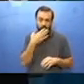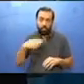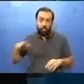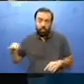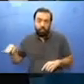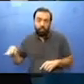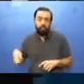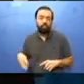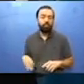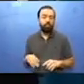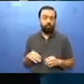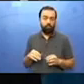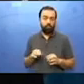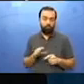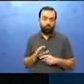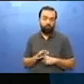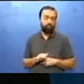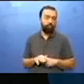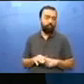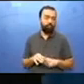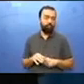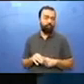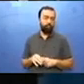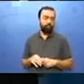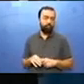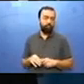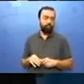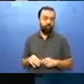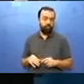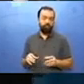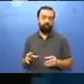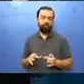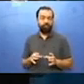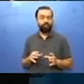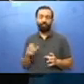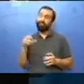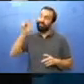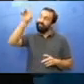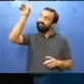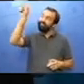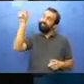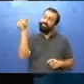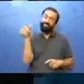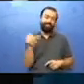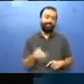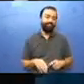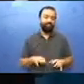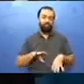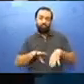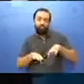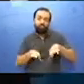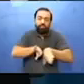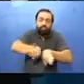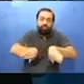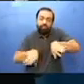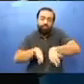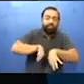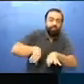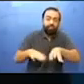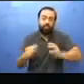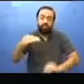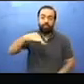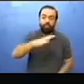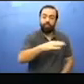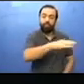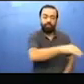finalzinho da tarde ou à noite, como diz a nossa história, que nascem uma noite linda de luar e vão correndo para o mar. E